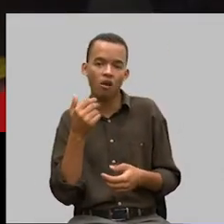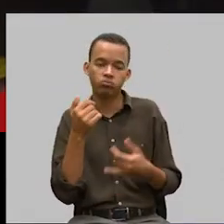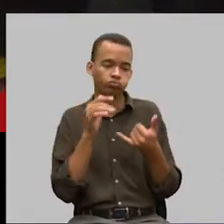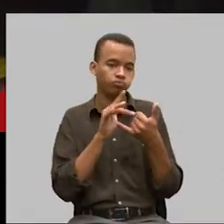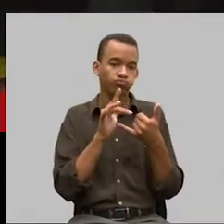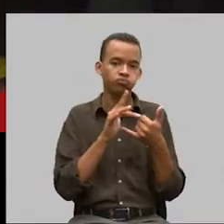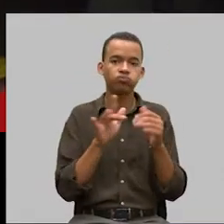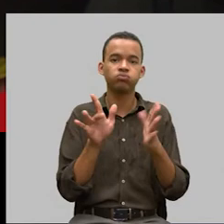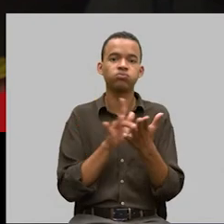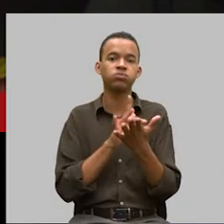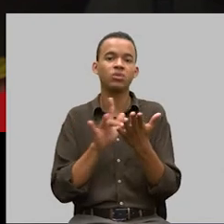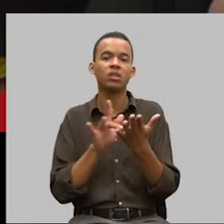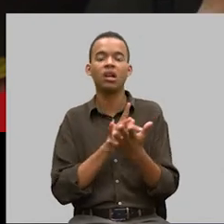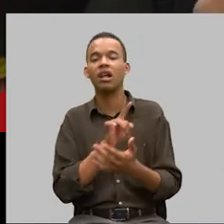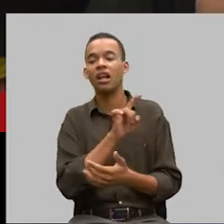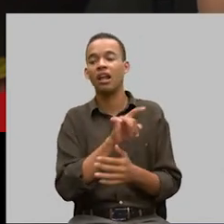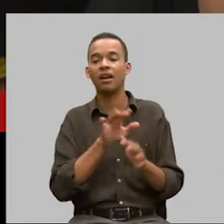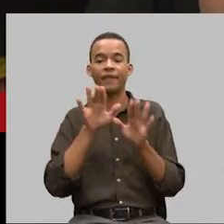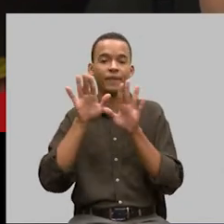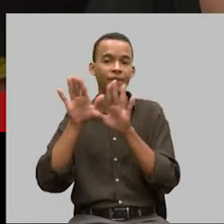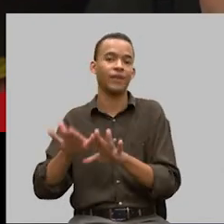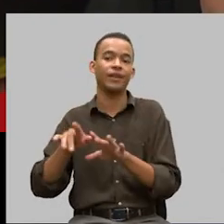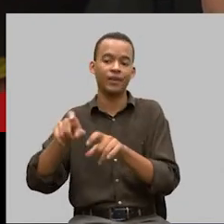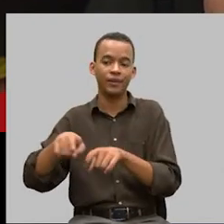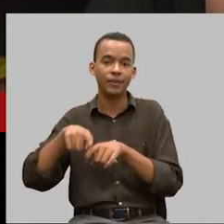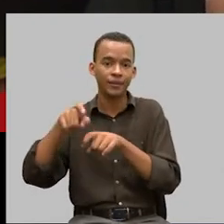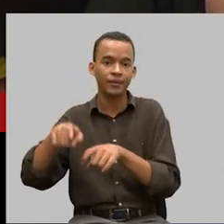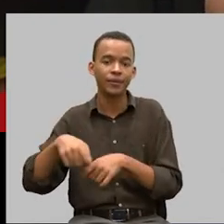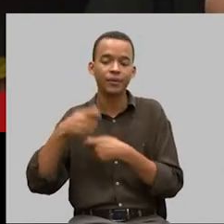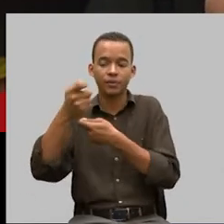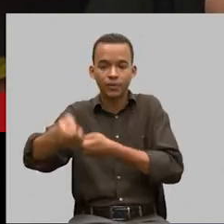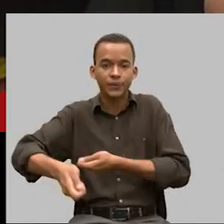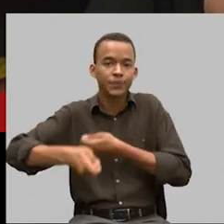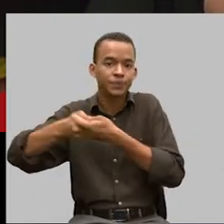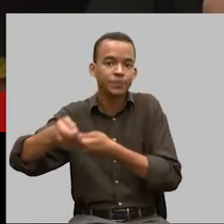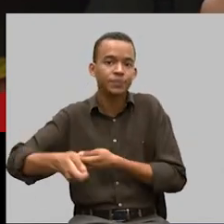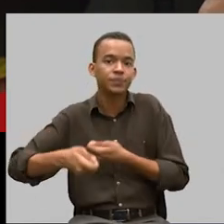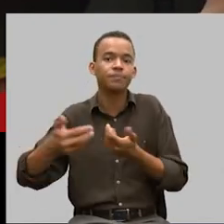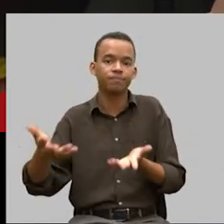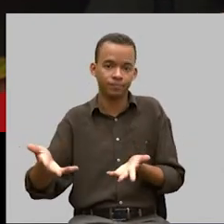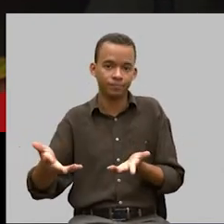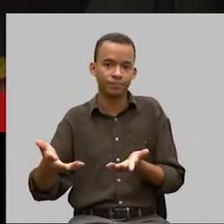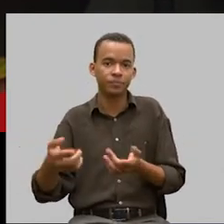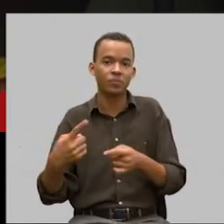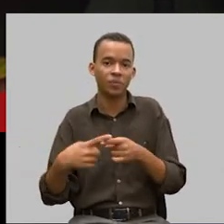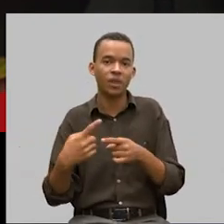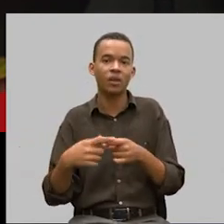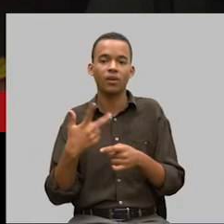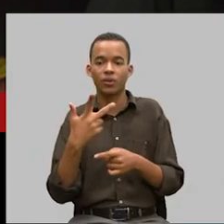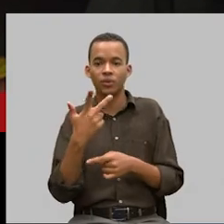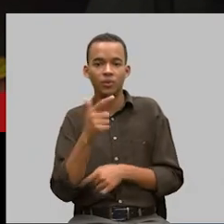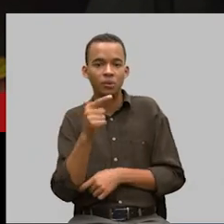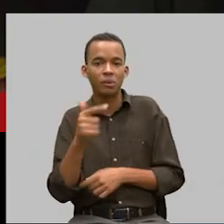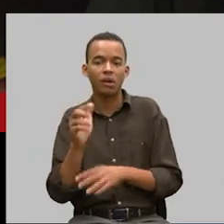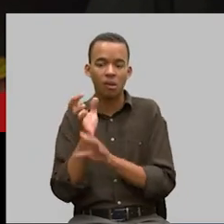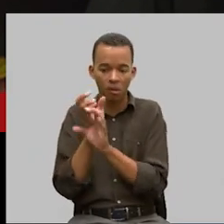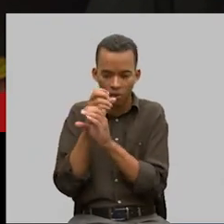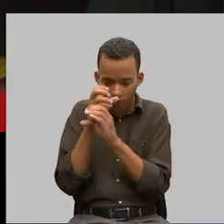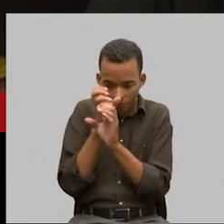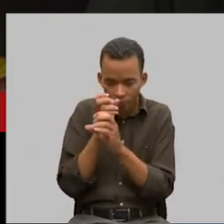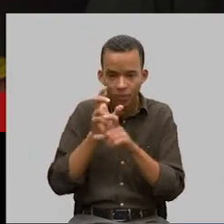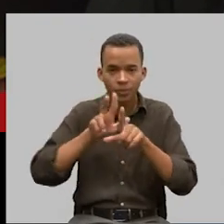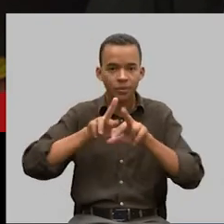uma foice uma enchada e um enxadão não tem um tratorito não tem uma roçadeira não tem um laboratório Digno Para ele aprender